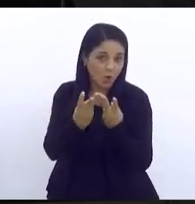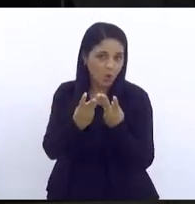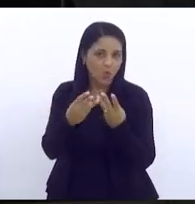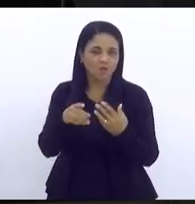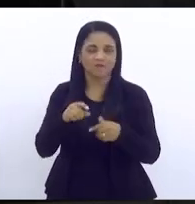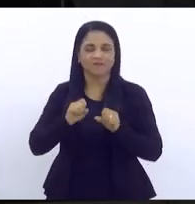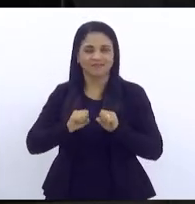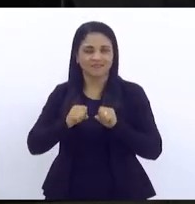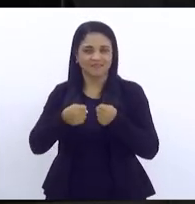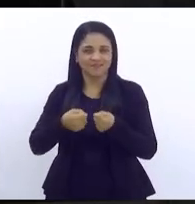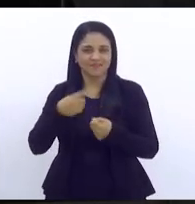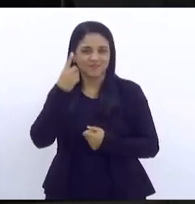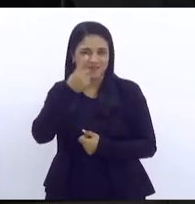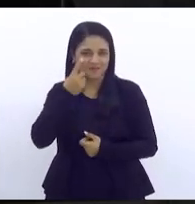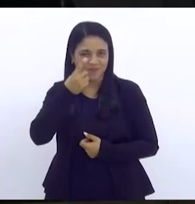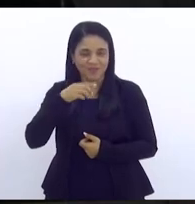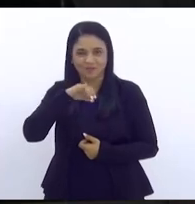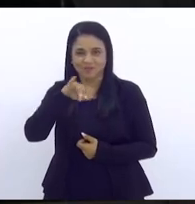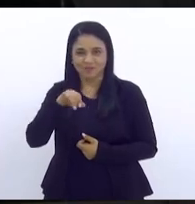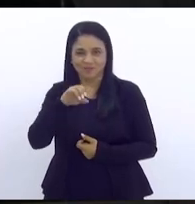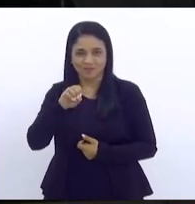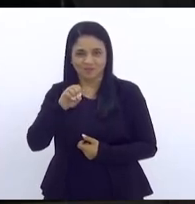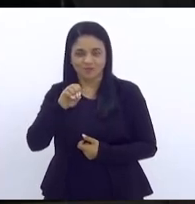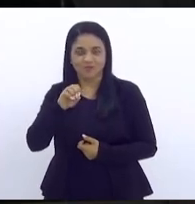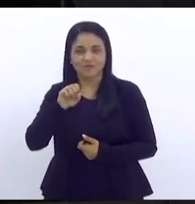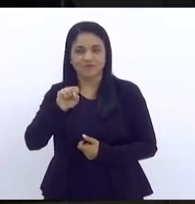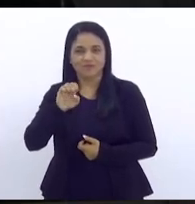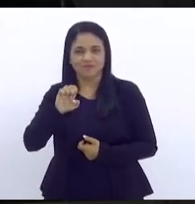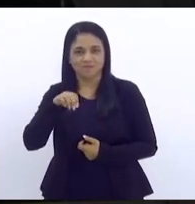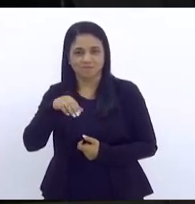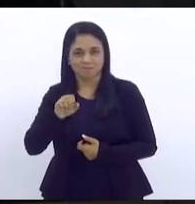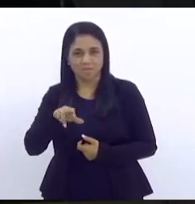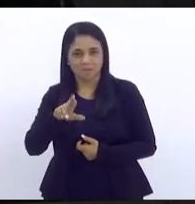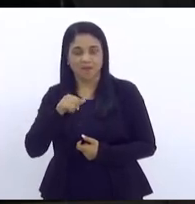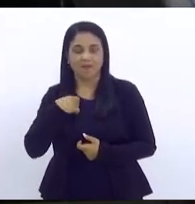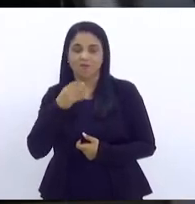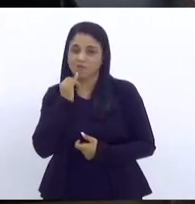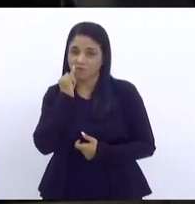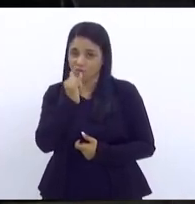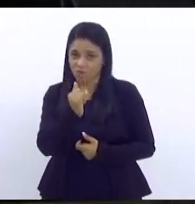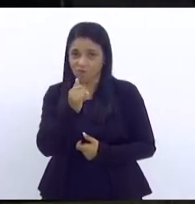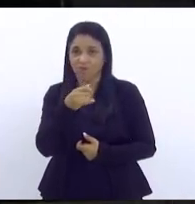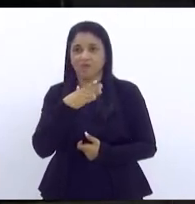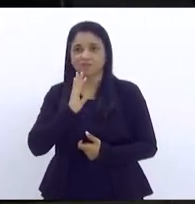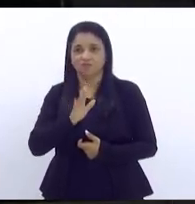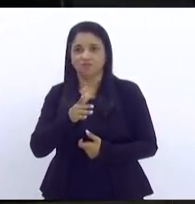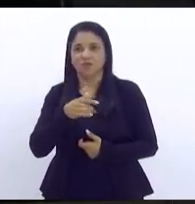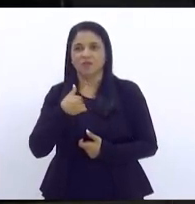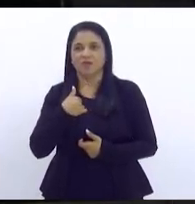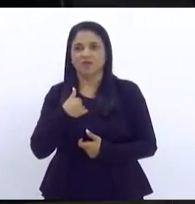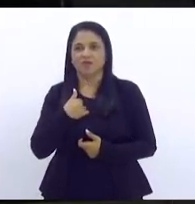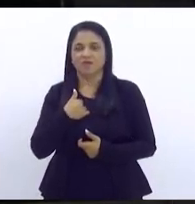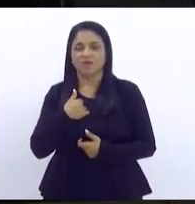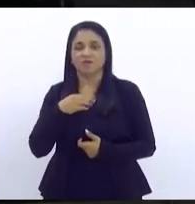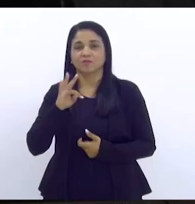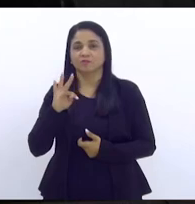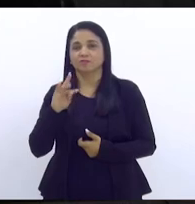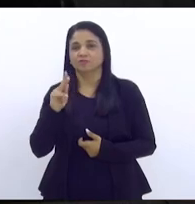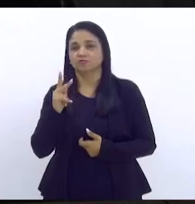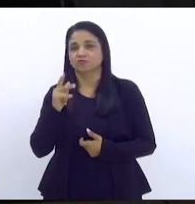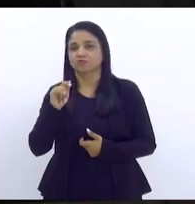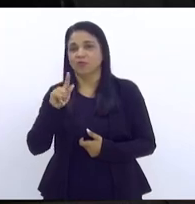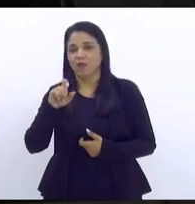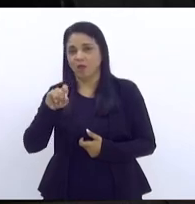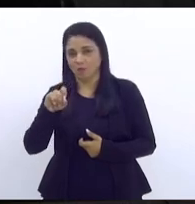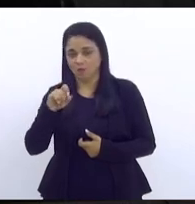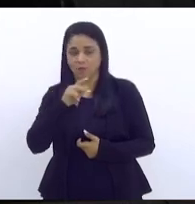e adiantando eh o que já ia falar o promotor Thiago Vera já disse